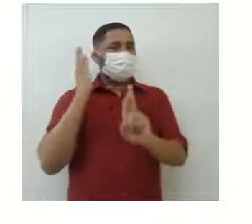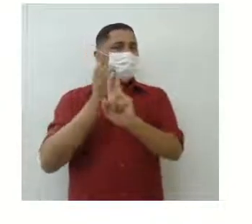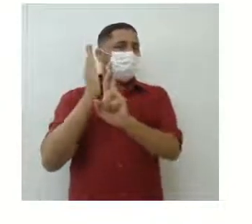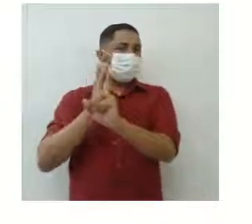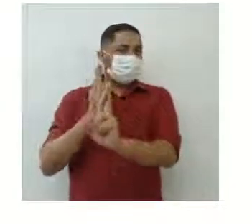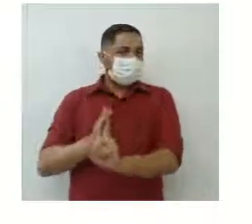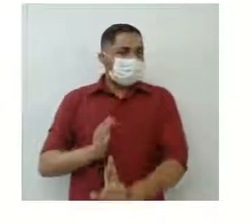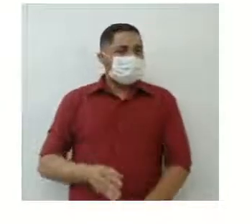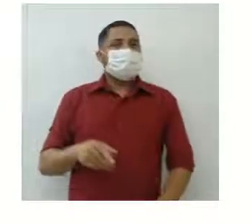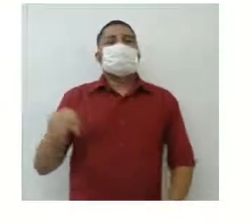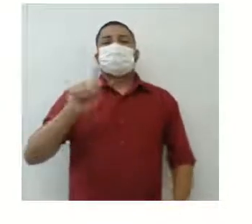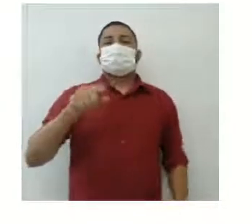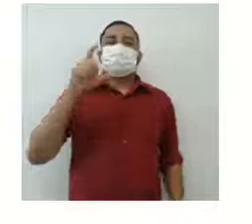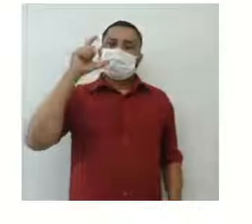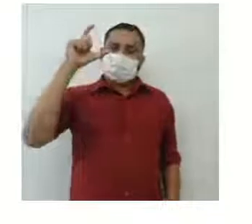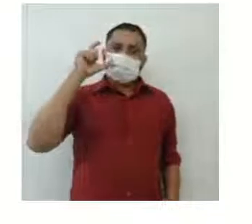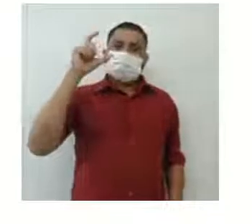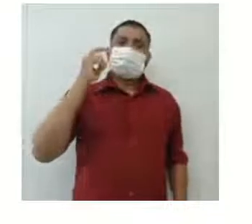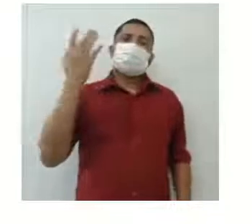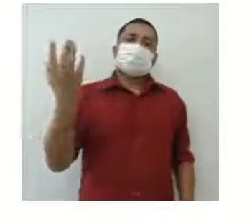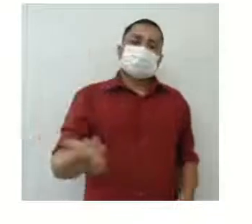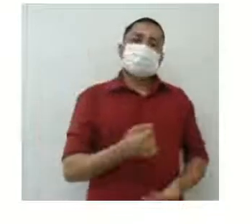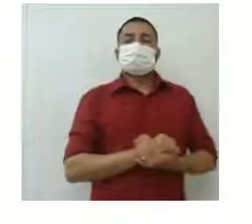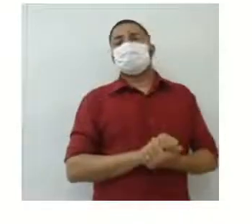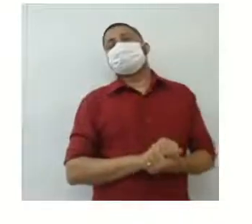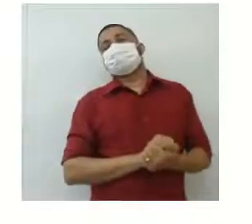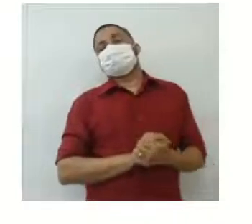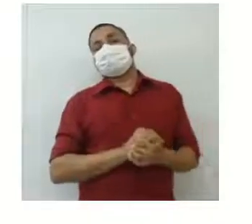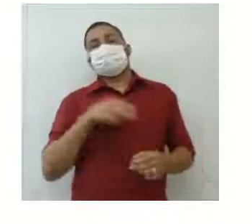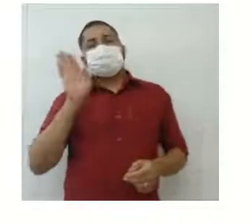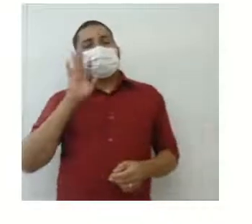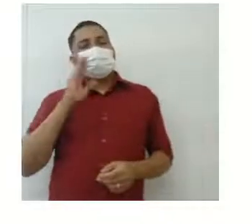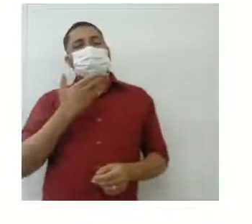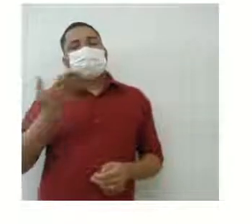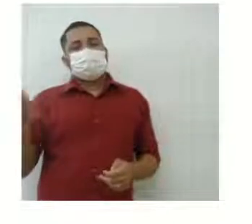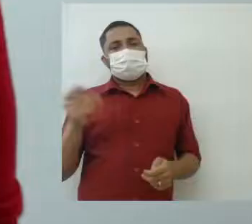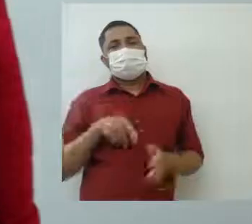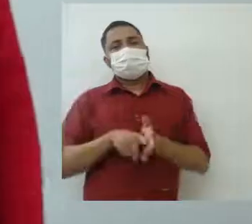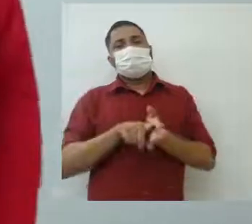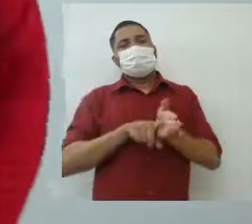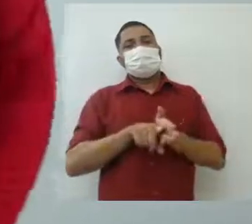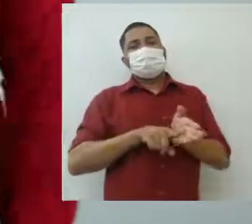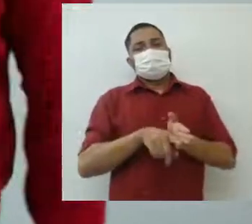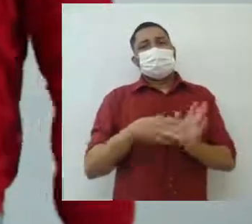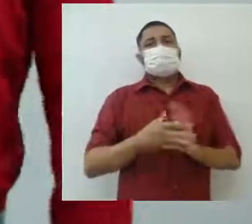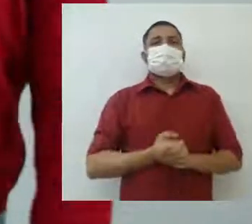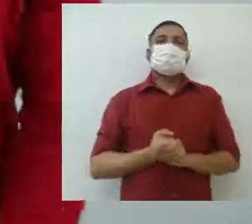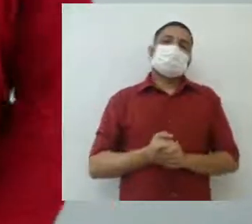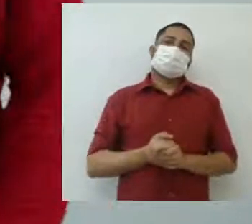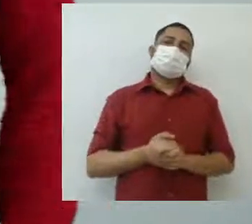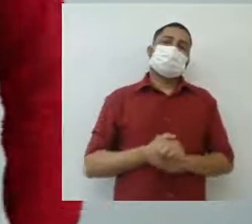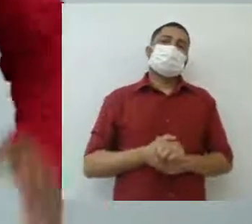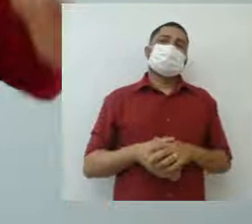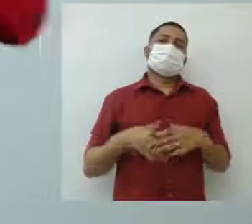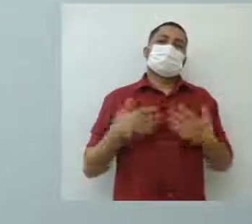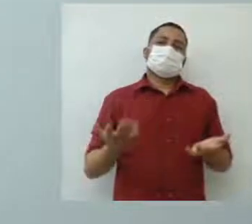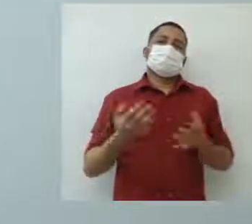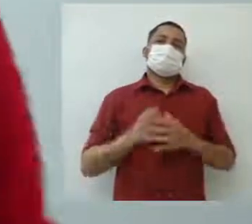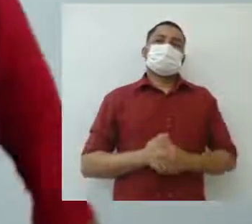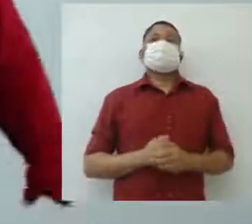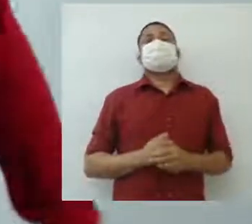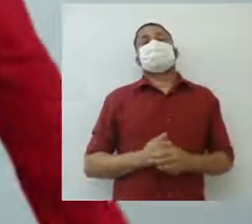se interessarem, né, tem uma referência muito legal para vocês pesquisarem, é isso. E